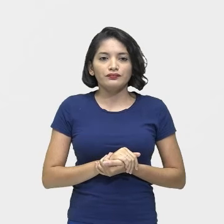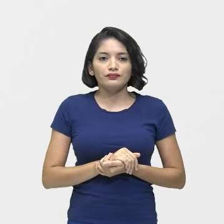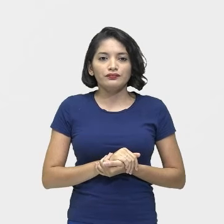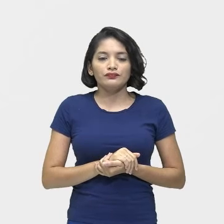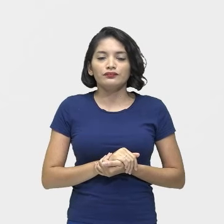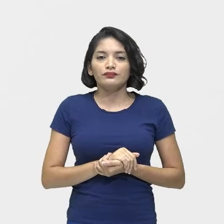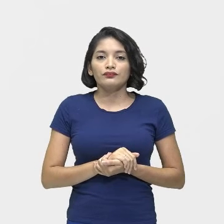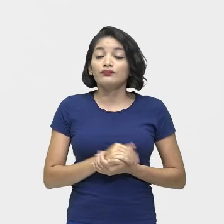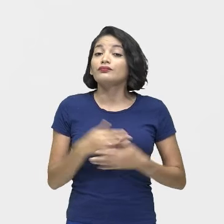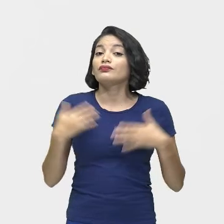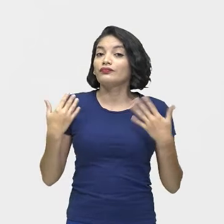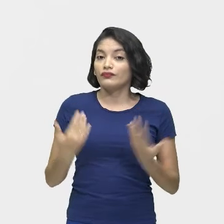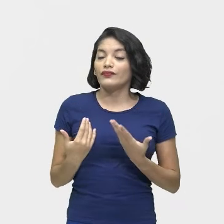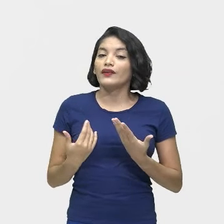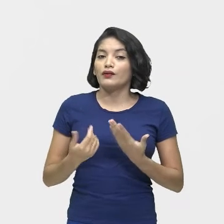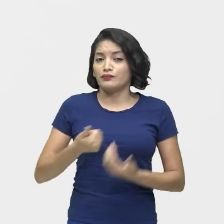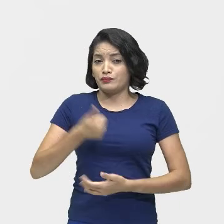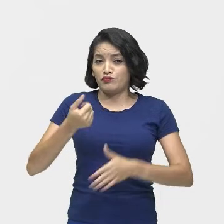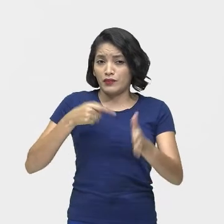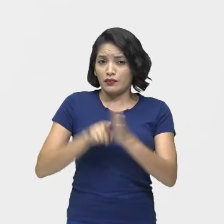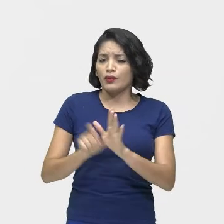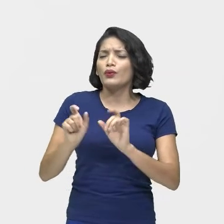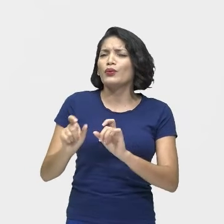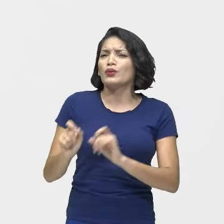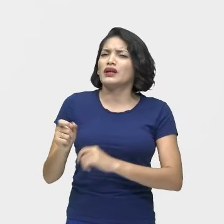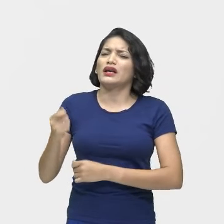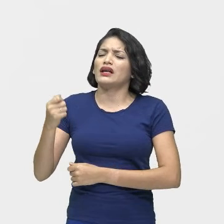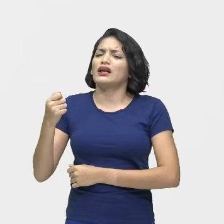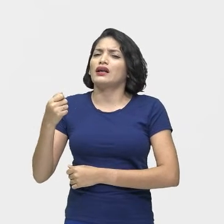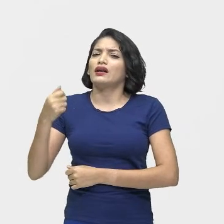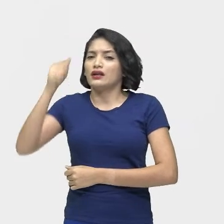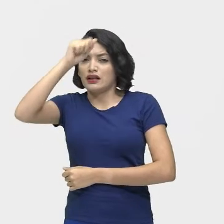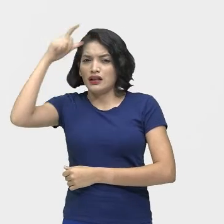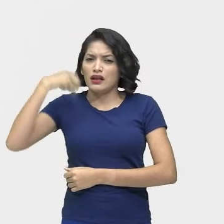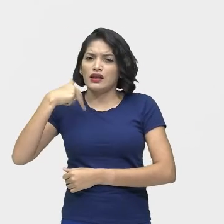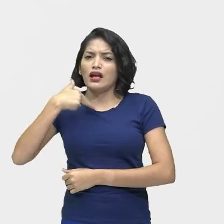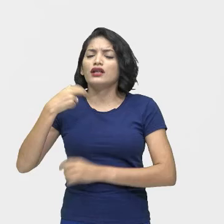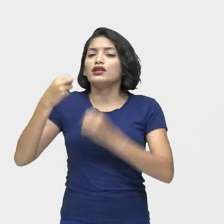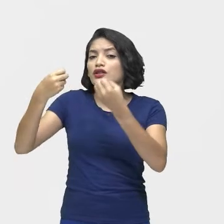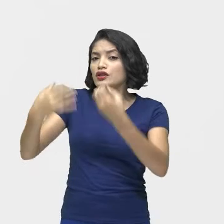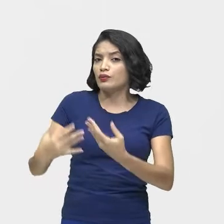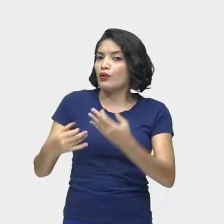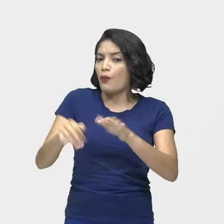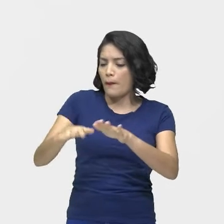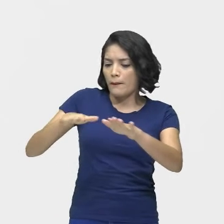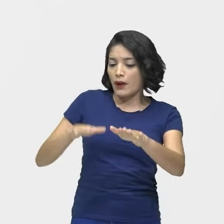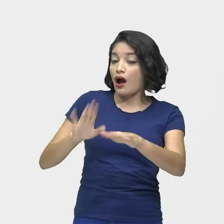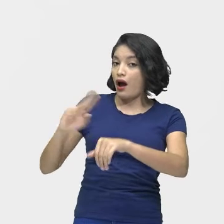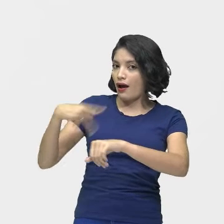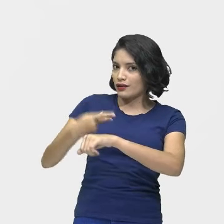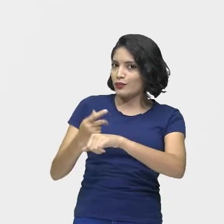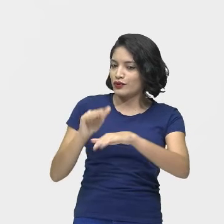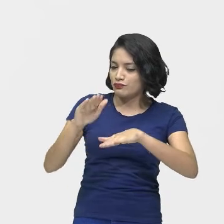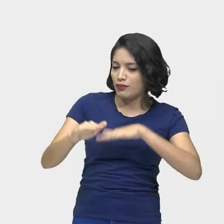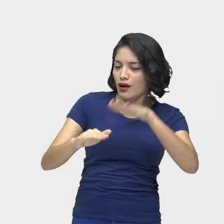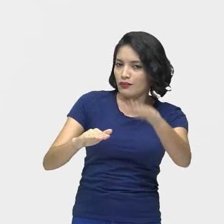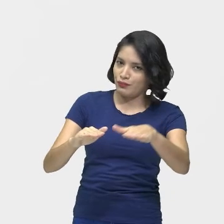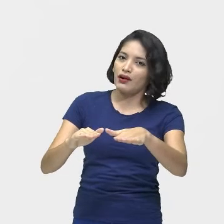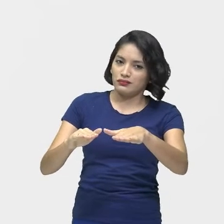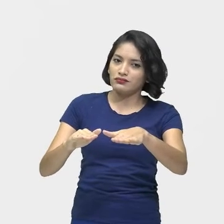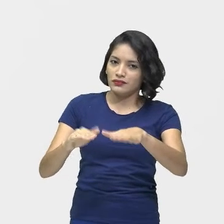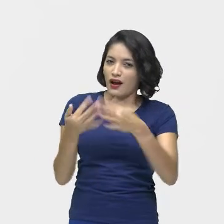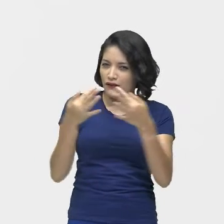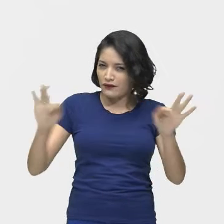Então vamos lá. O que Lenin quis dizer em dar um passo para trás para poder dar dois para